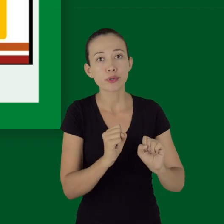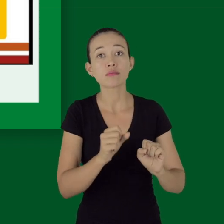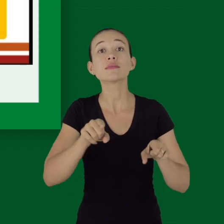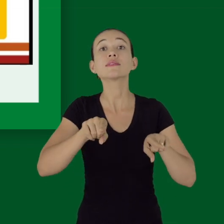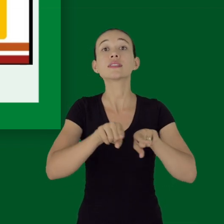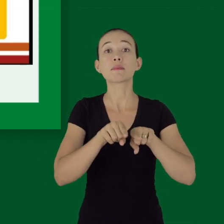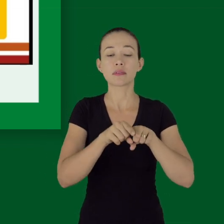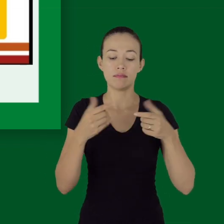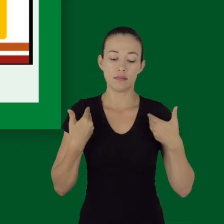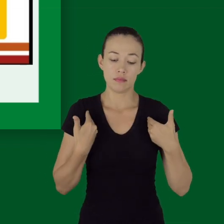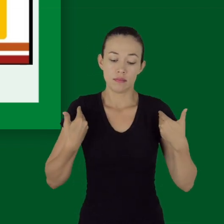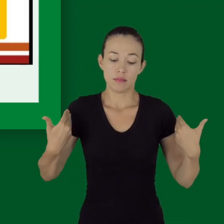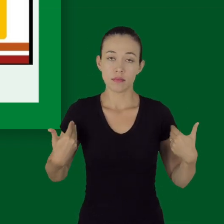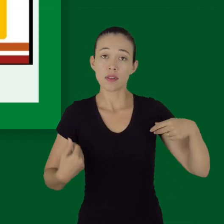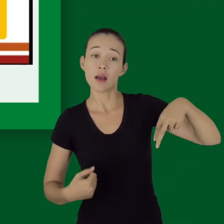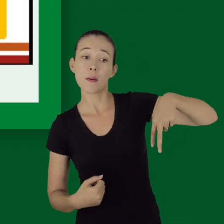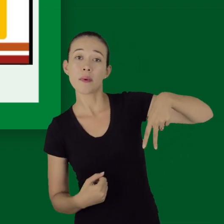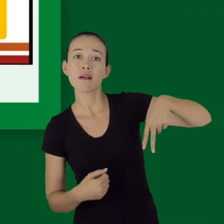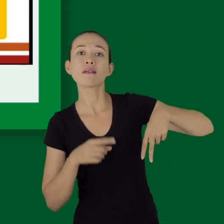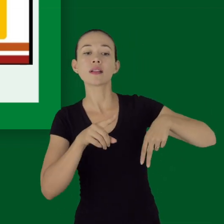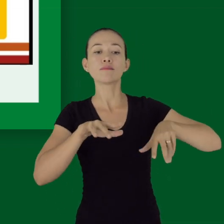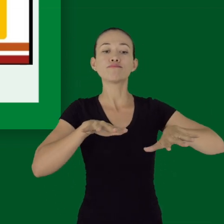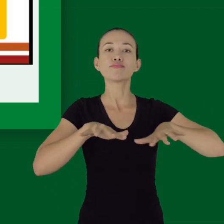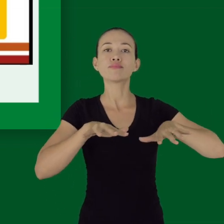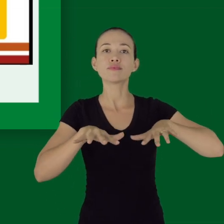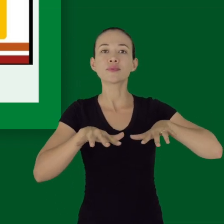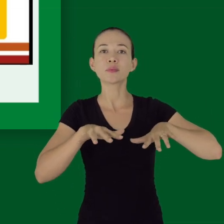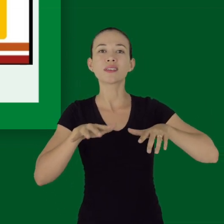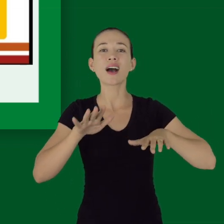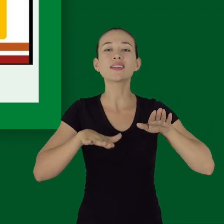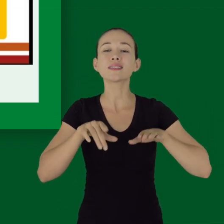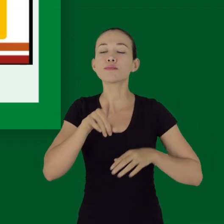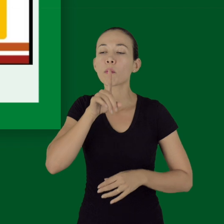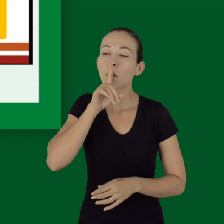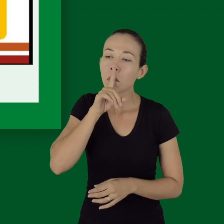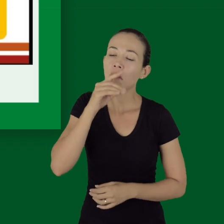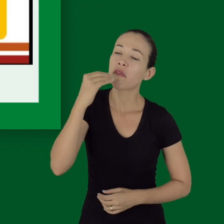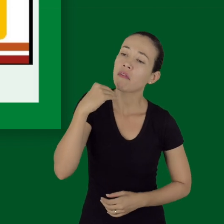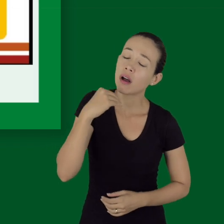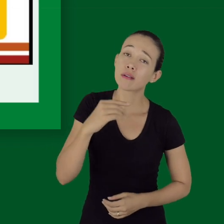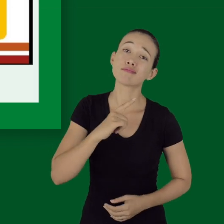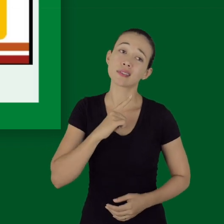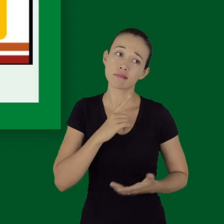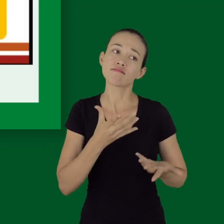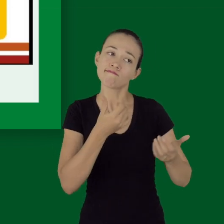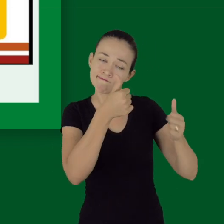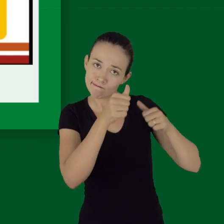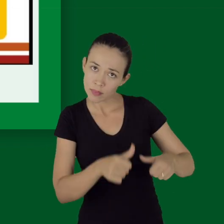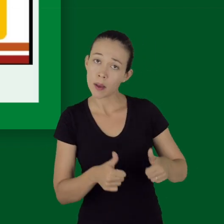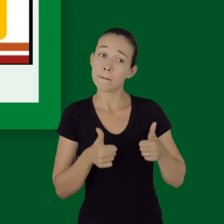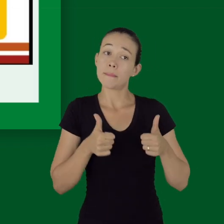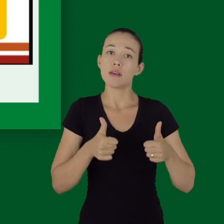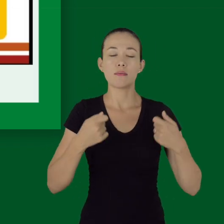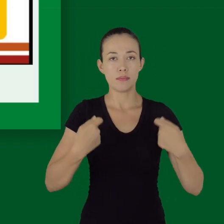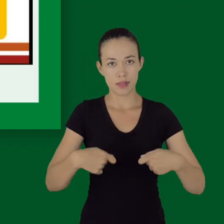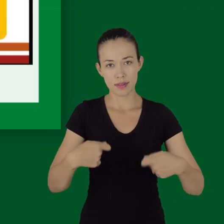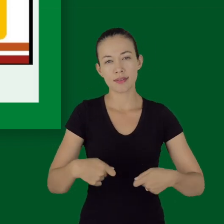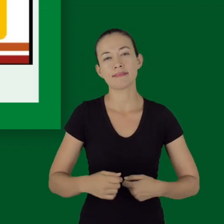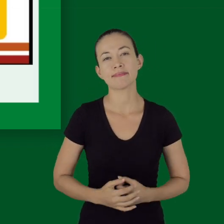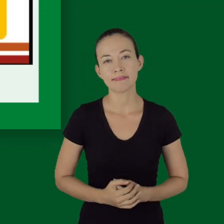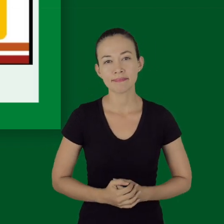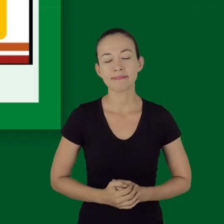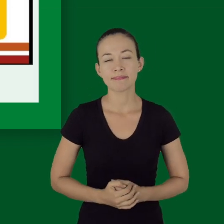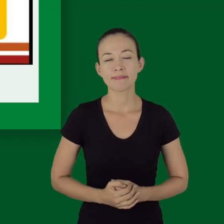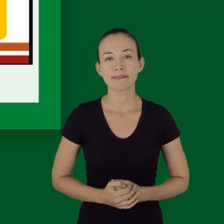essa mobilidade de braços e pernas. Então, dentro desse processo avaliativo, a gente